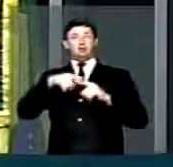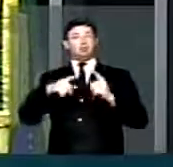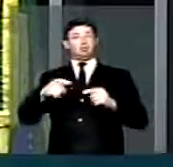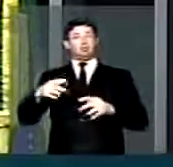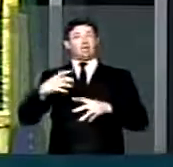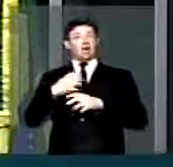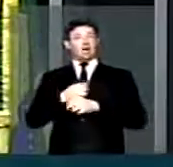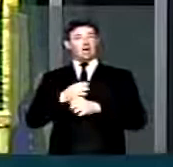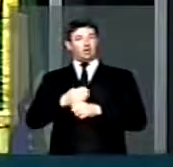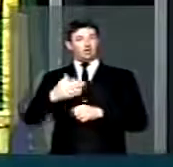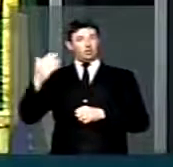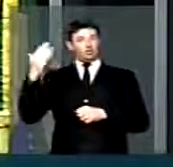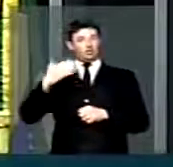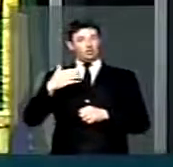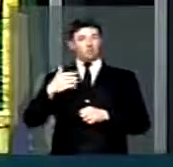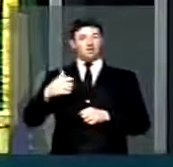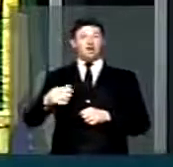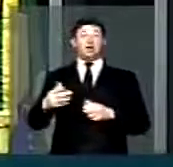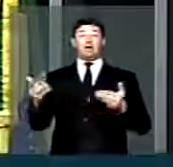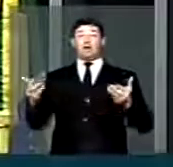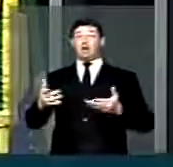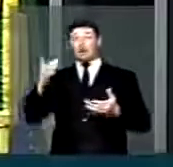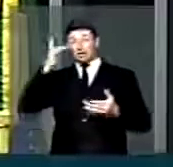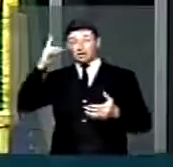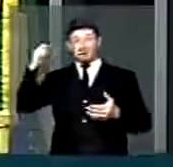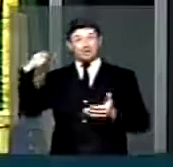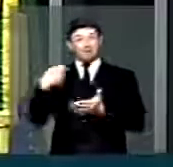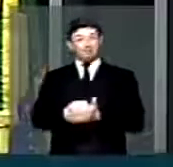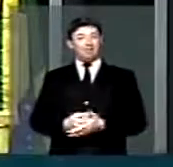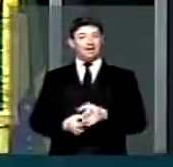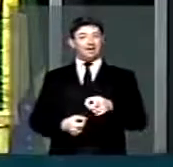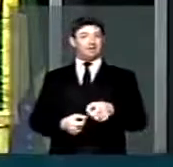salgada. A presidente Dilma está pagando essa conta agora.